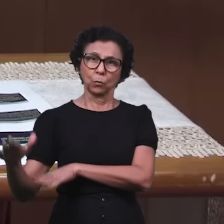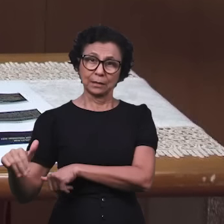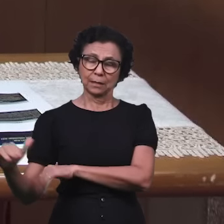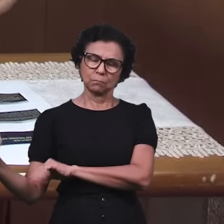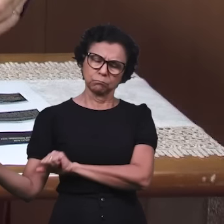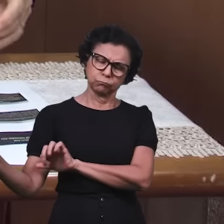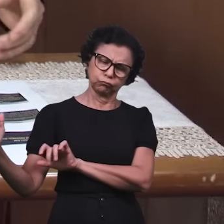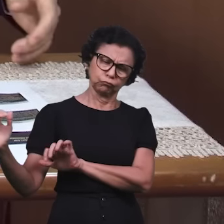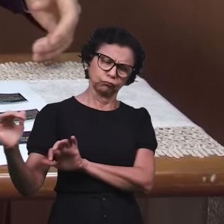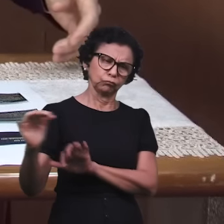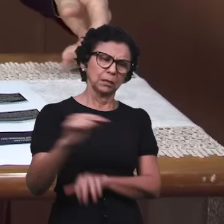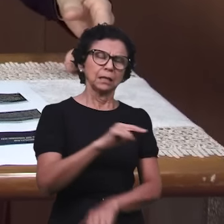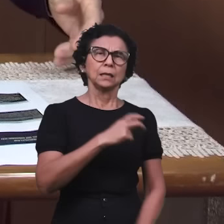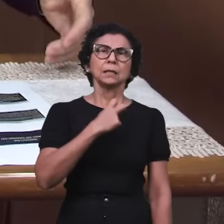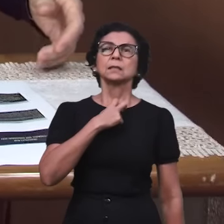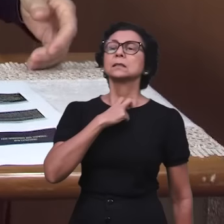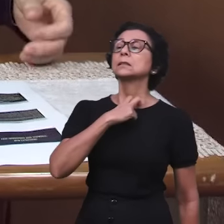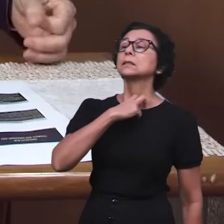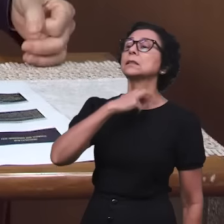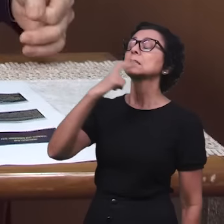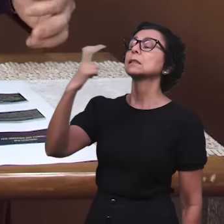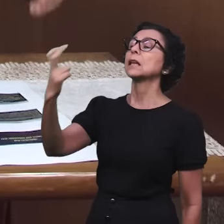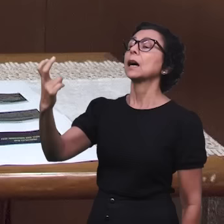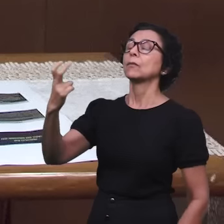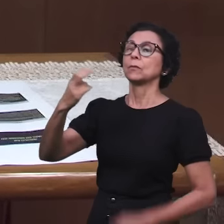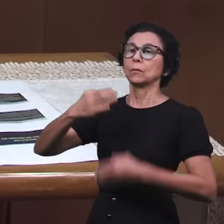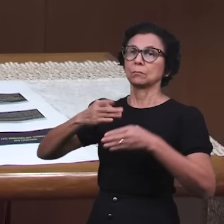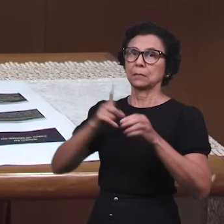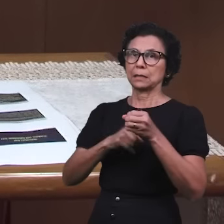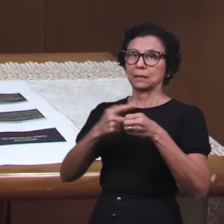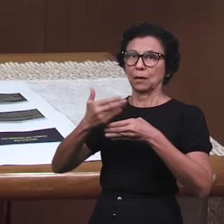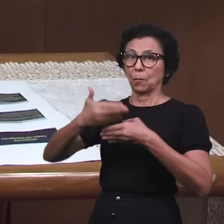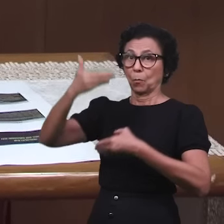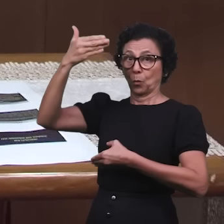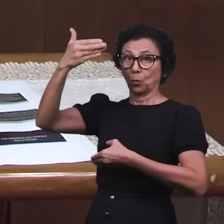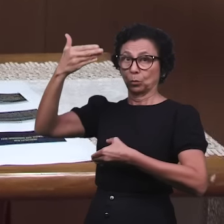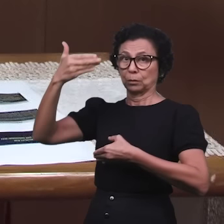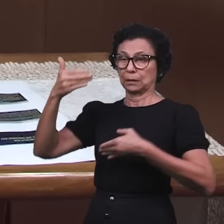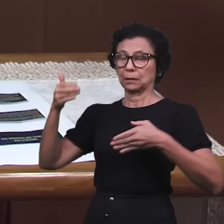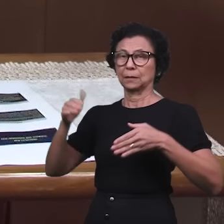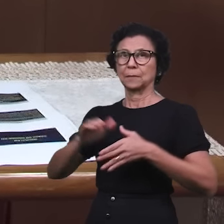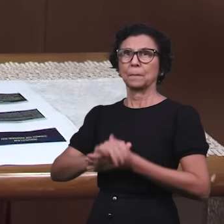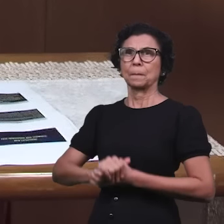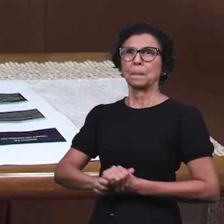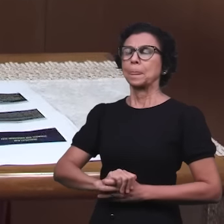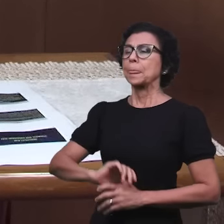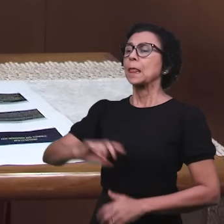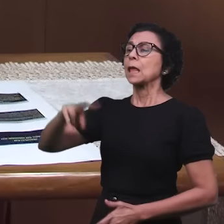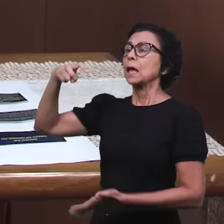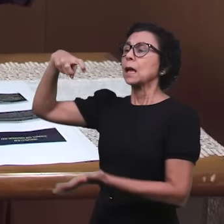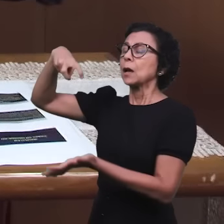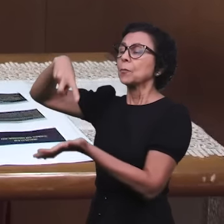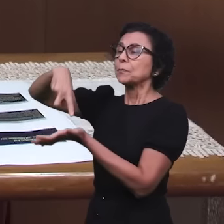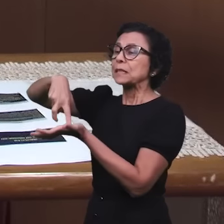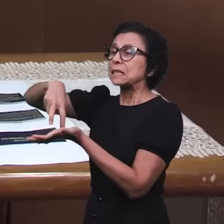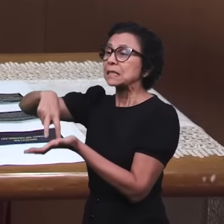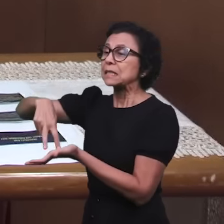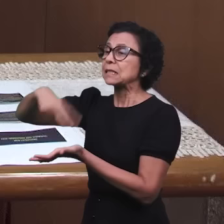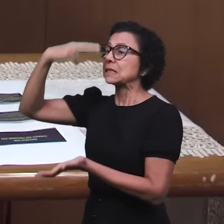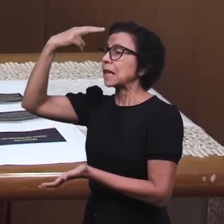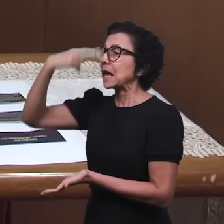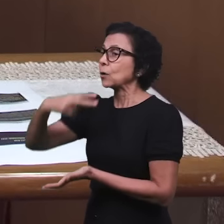exército, eles gritaram lá de dentro do muro, né? Que as cidades eram muradas, né? Os cegos e os coxos não vão entrar